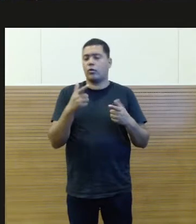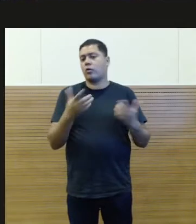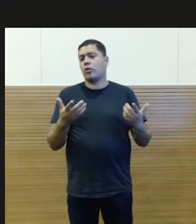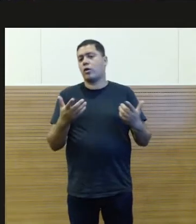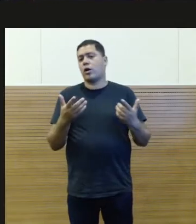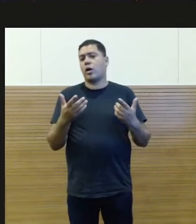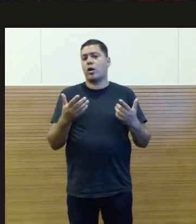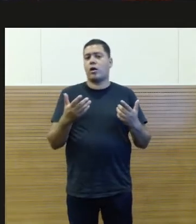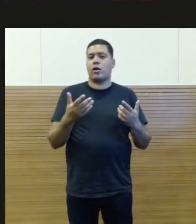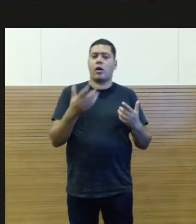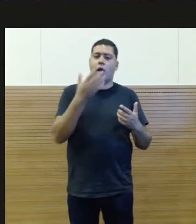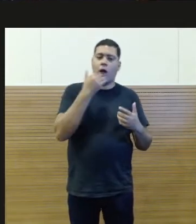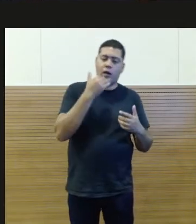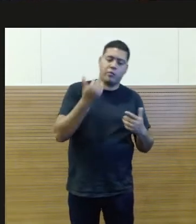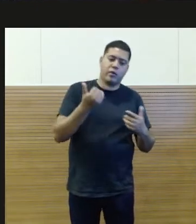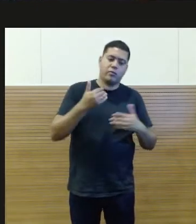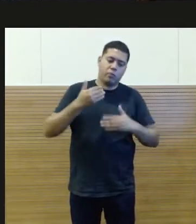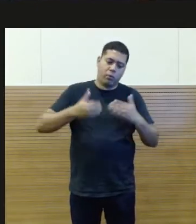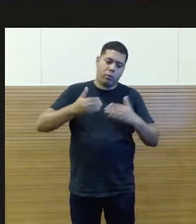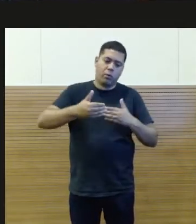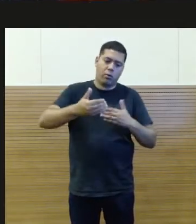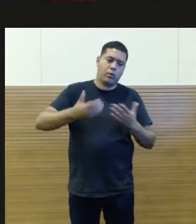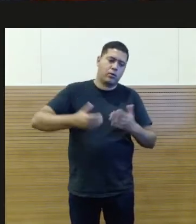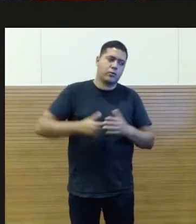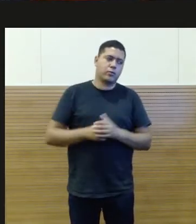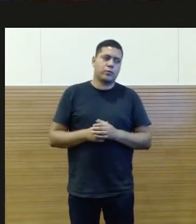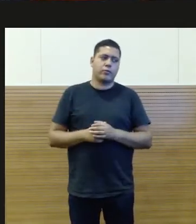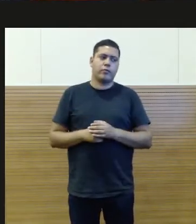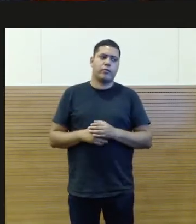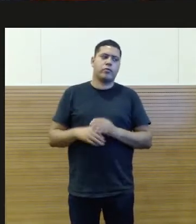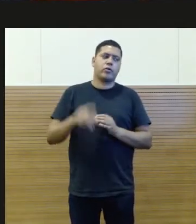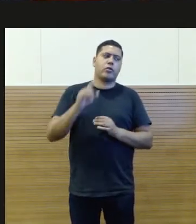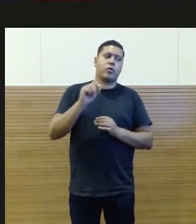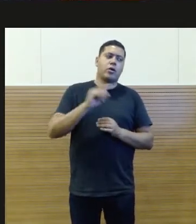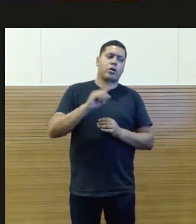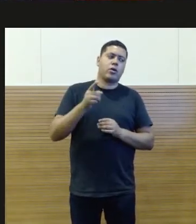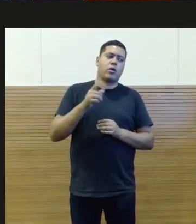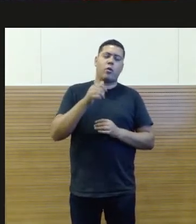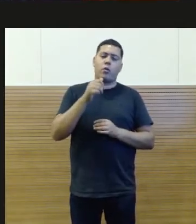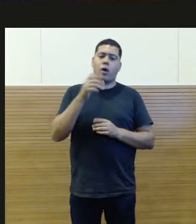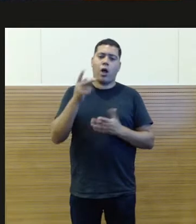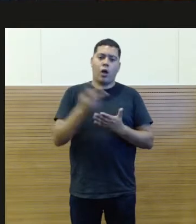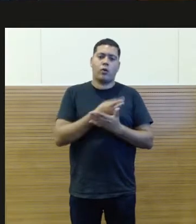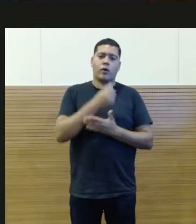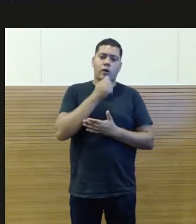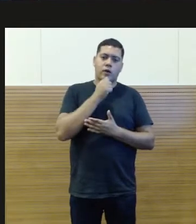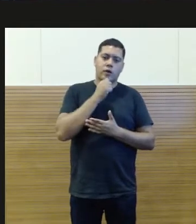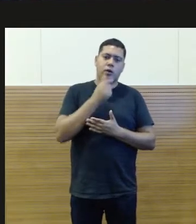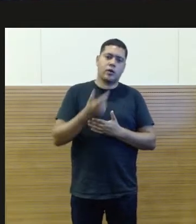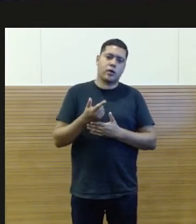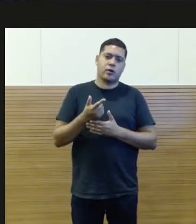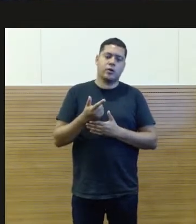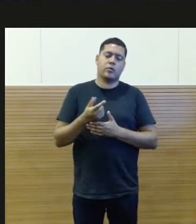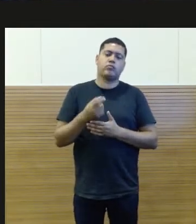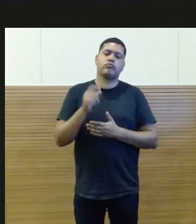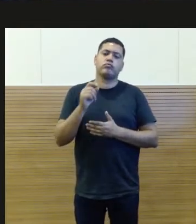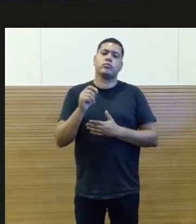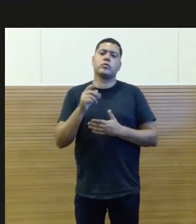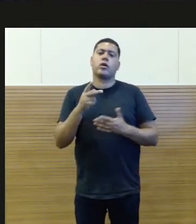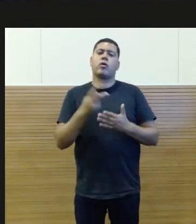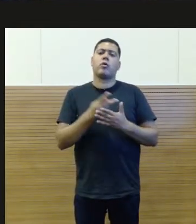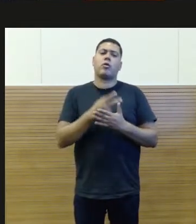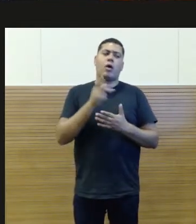de alimentos altamente processados. O que não é consenso ainda é o que são alimentos